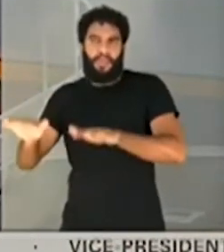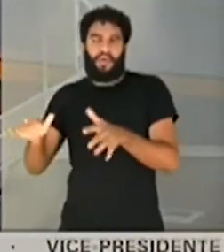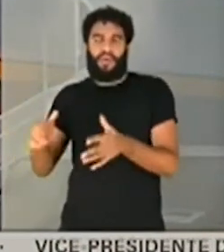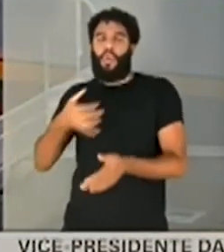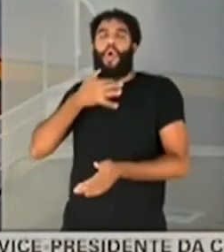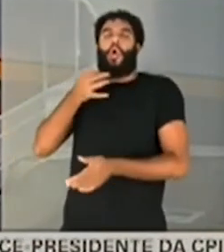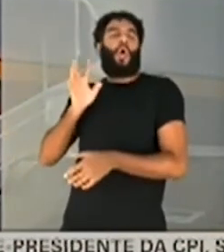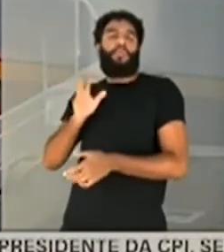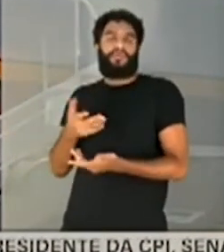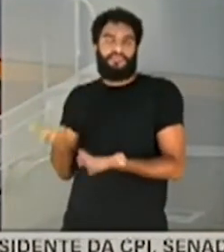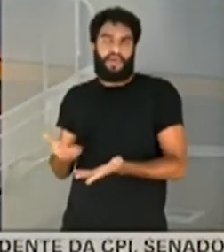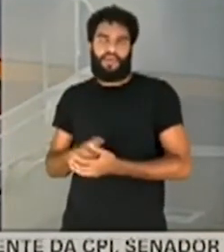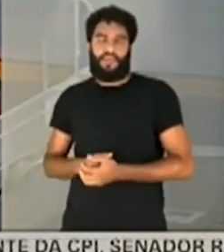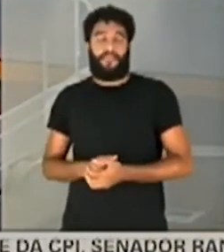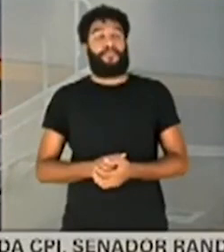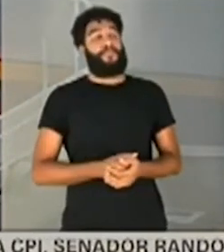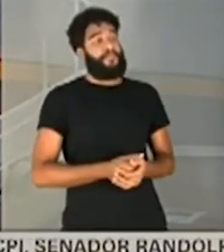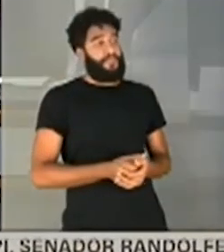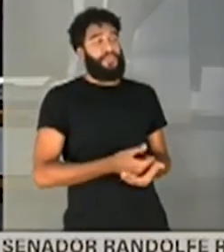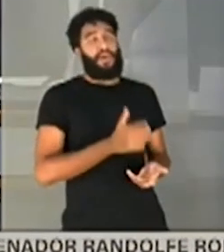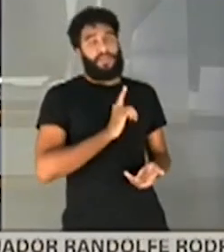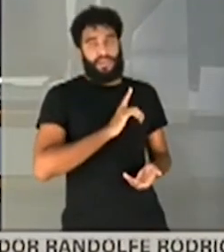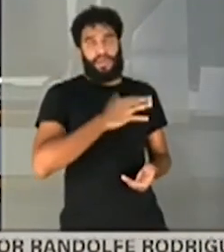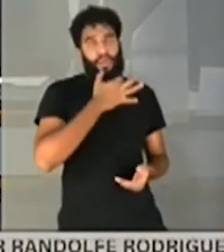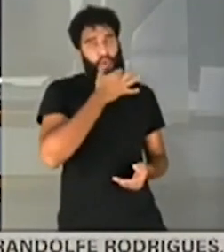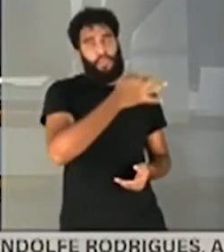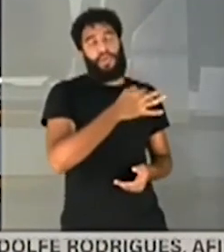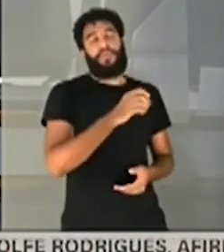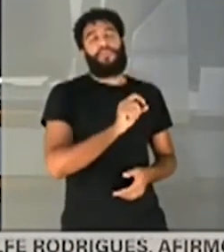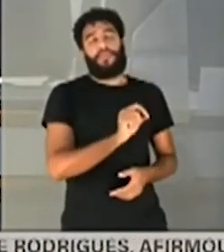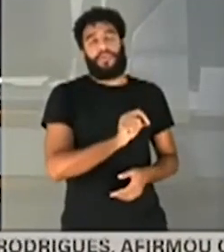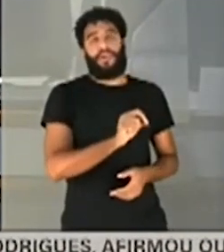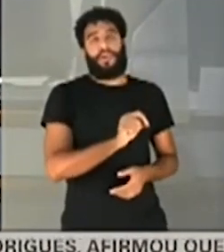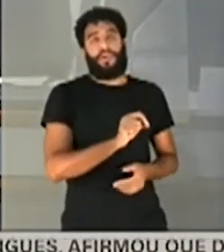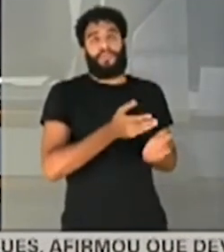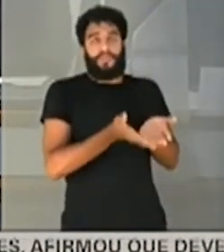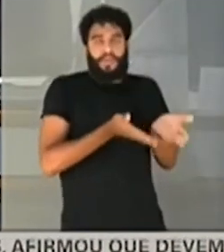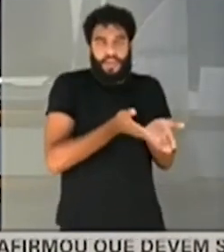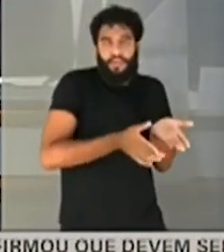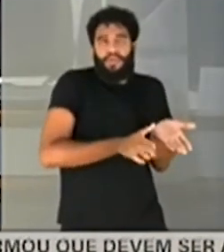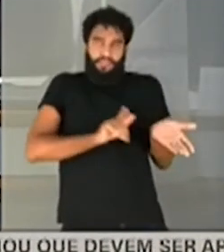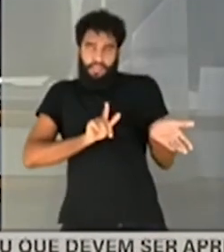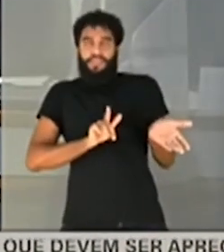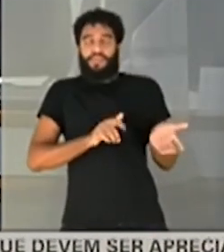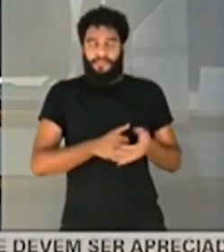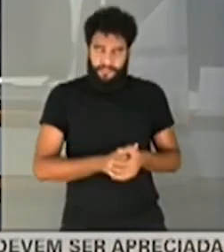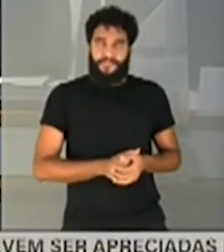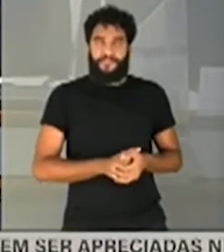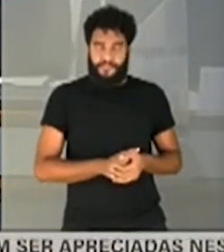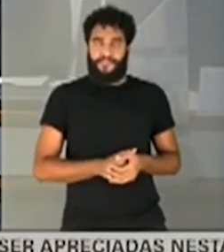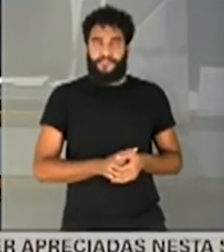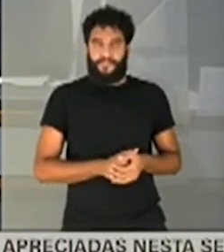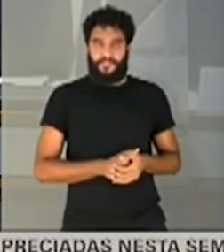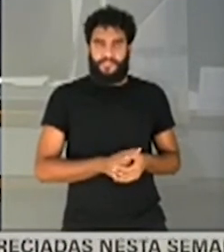lá? 15 segundos. Ela tinha uma posição da questão do tratamento precoce. E,